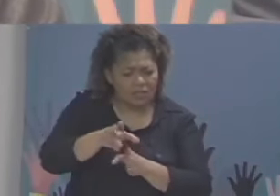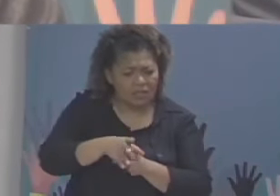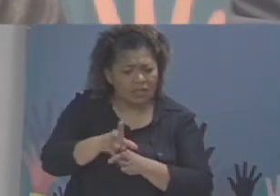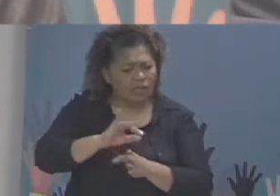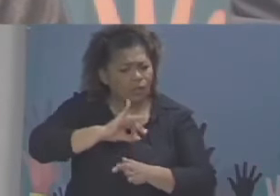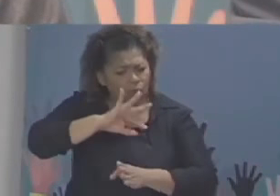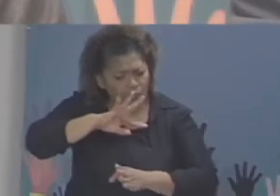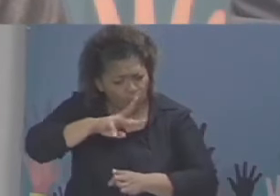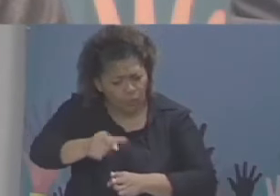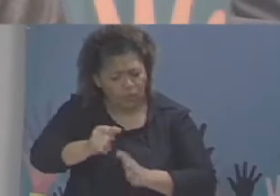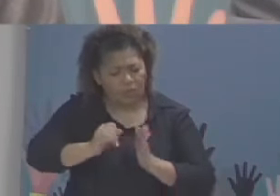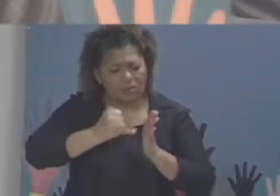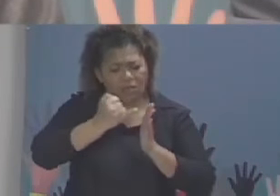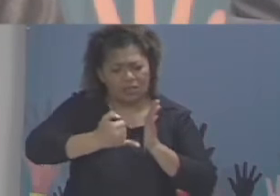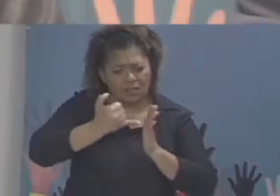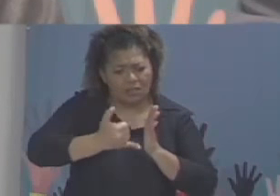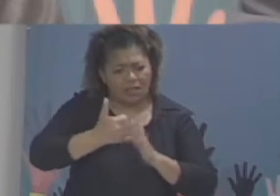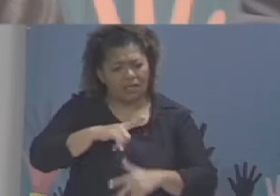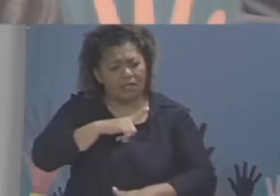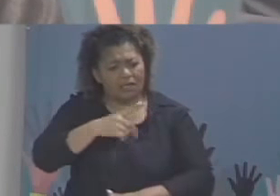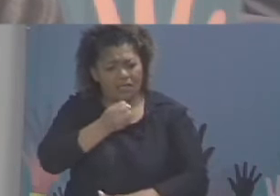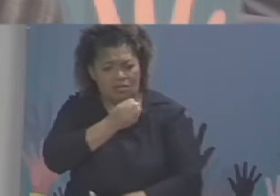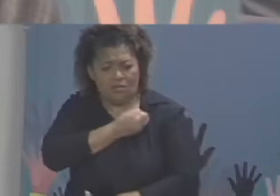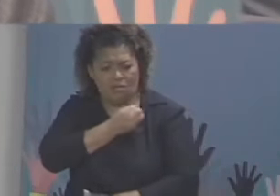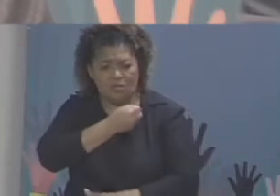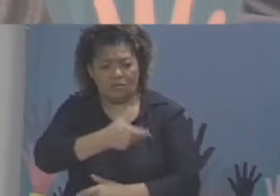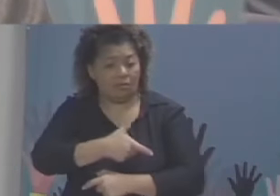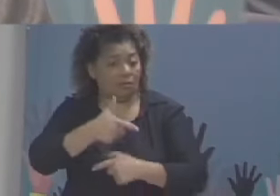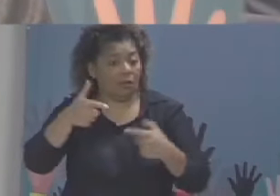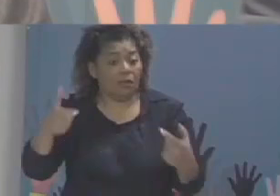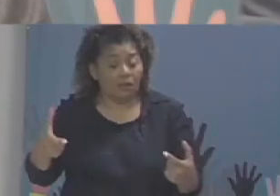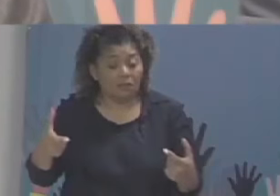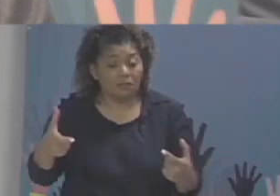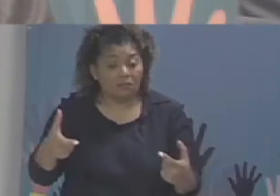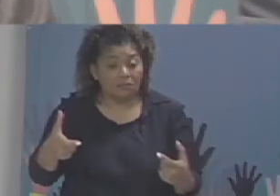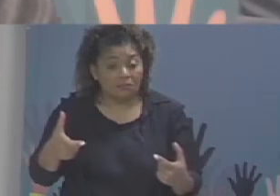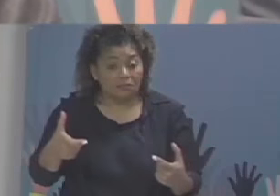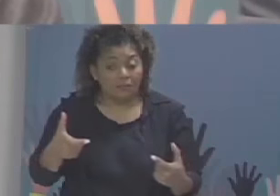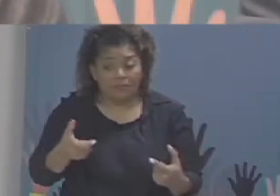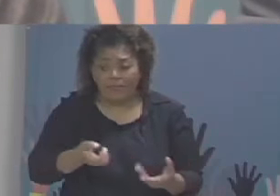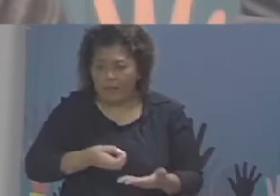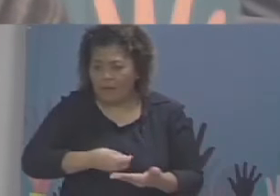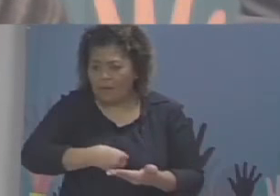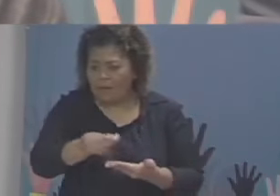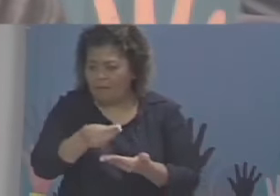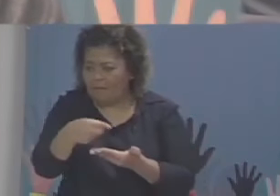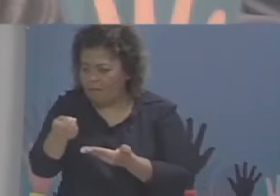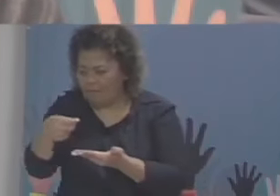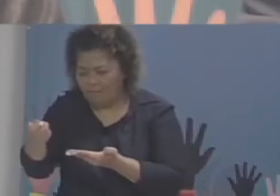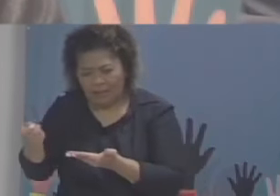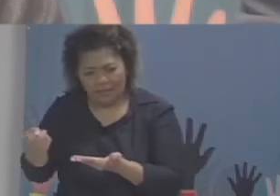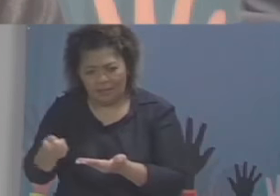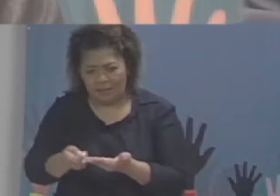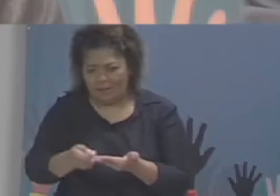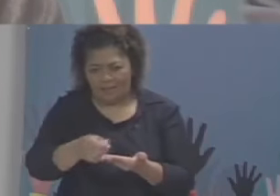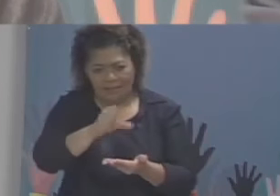inclusive a oposição, que tinha até maioria na hora do grande pleno. Então, não se repassa para vocês aí de Santa Catarina, é porque